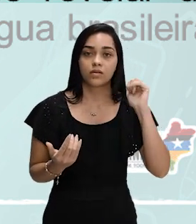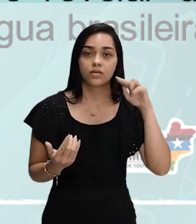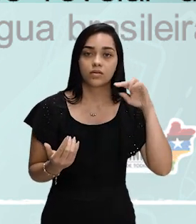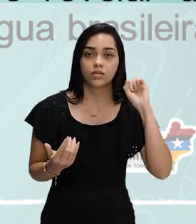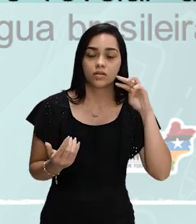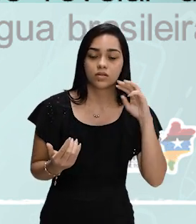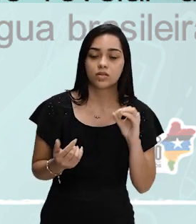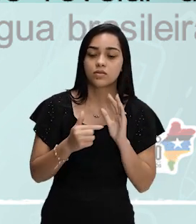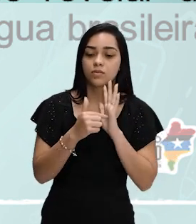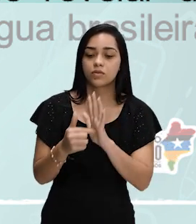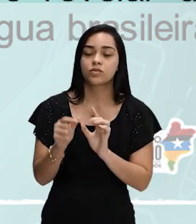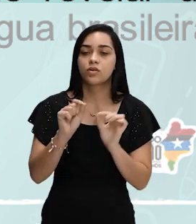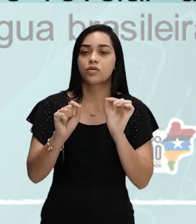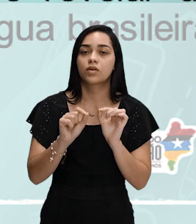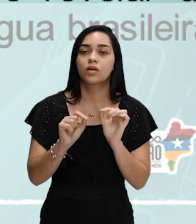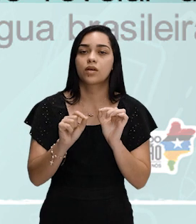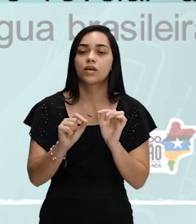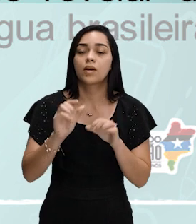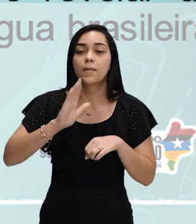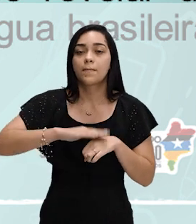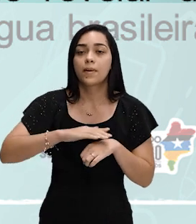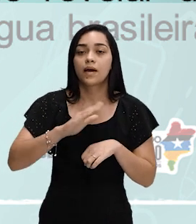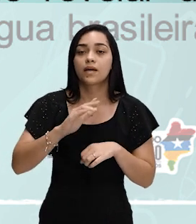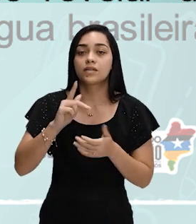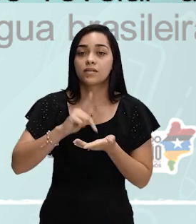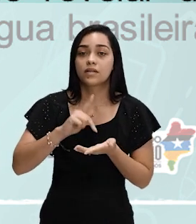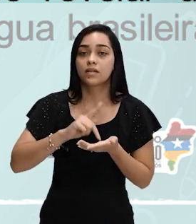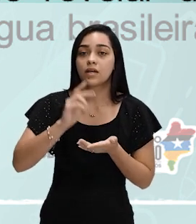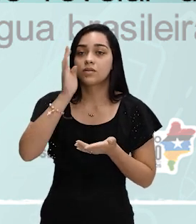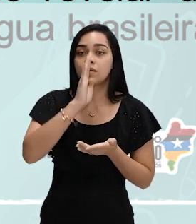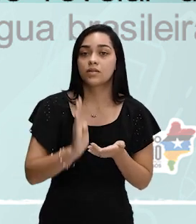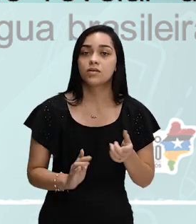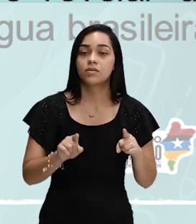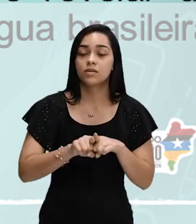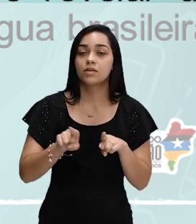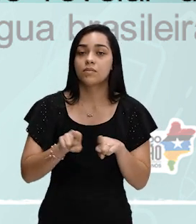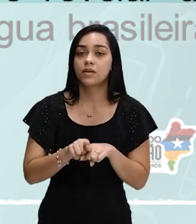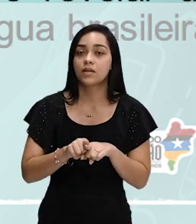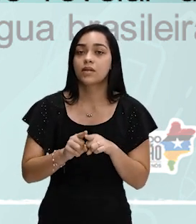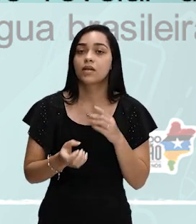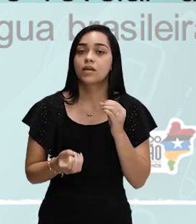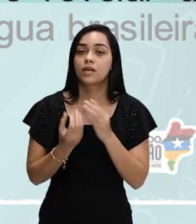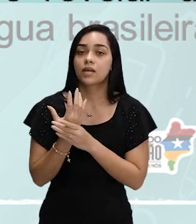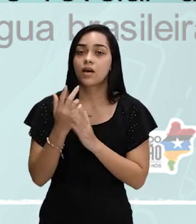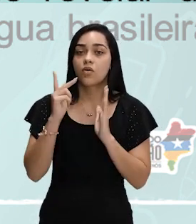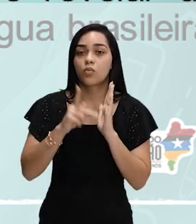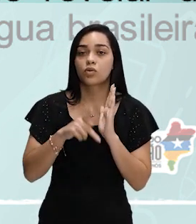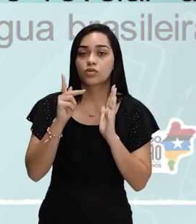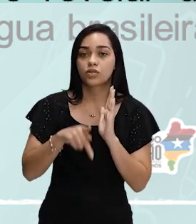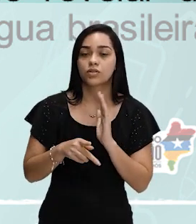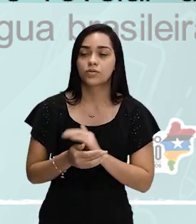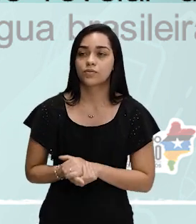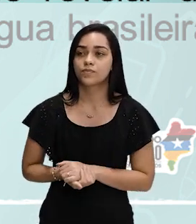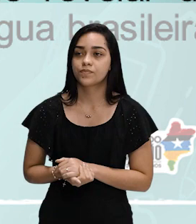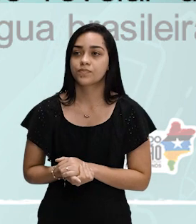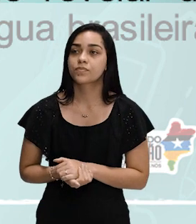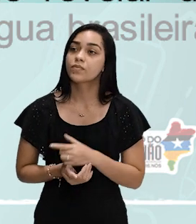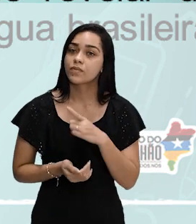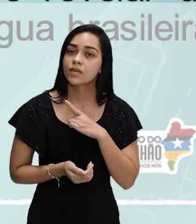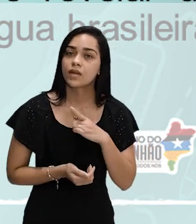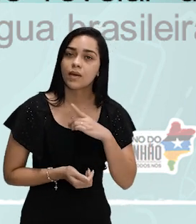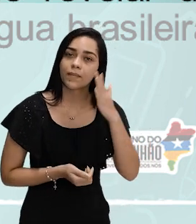de revelar um conceito mais original de brasilidade e criar um projeto de língua brasileira. Então já deu